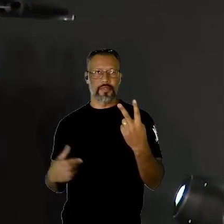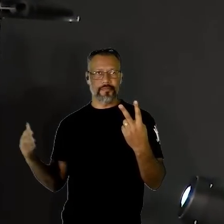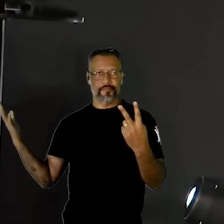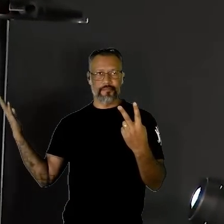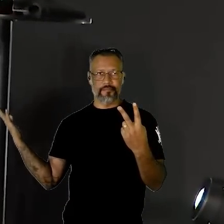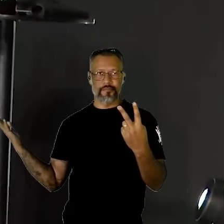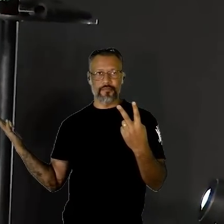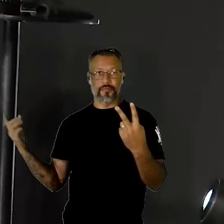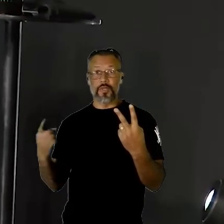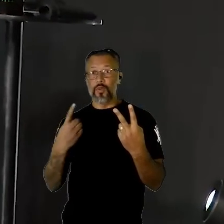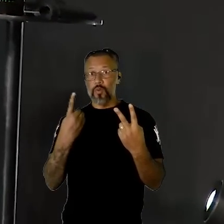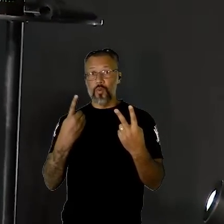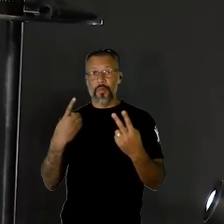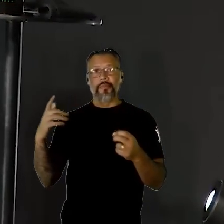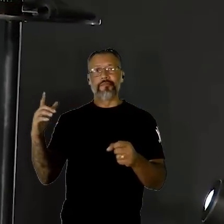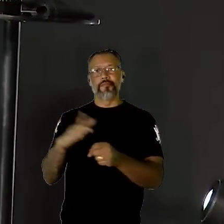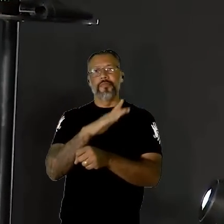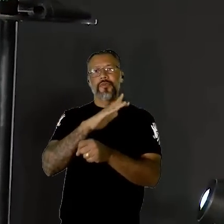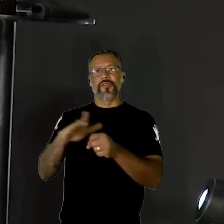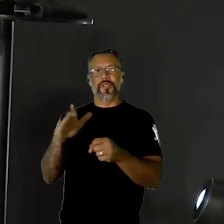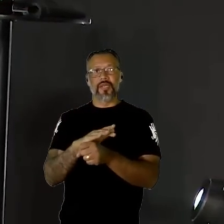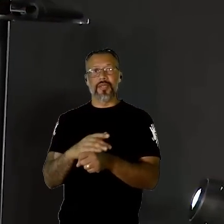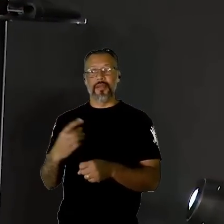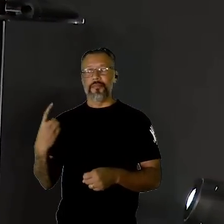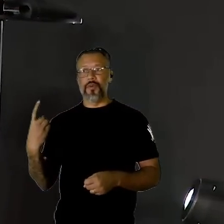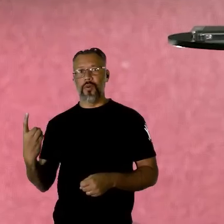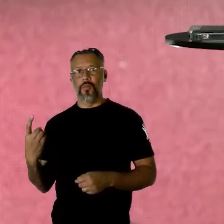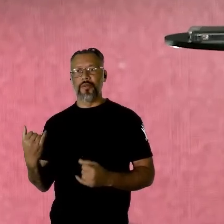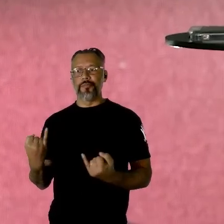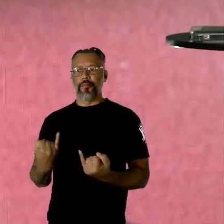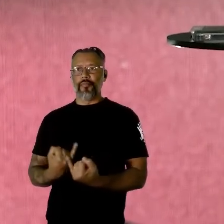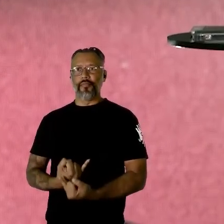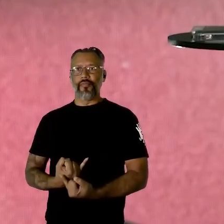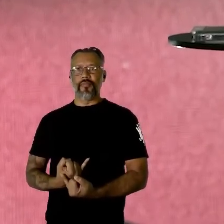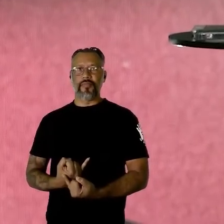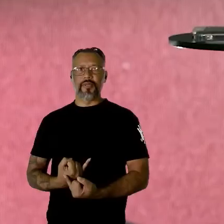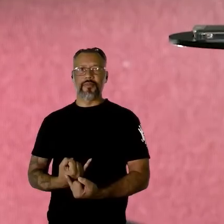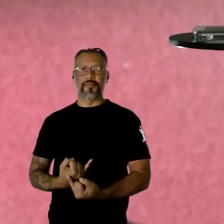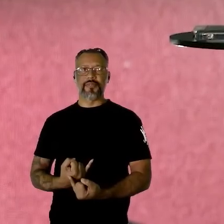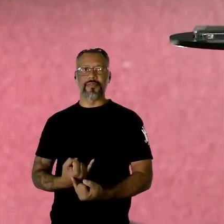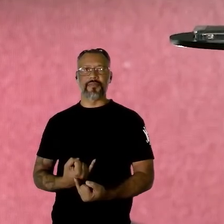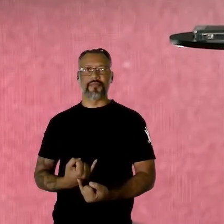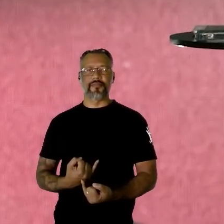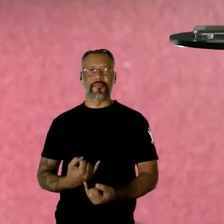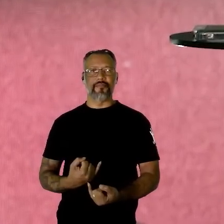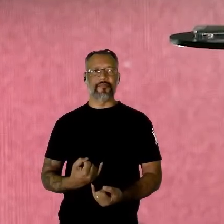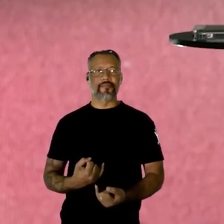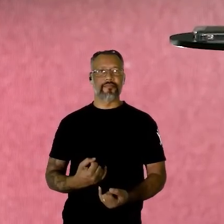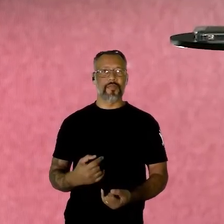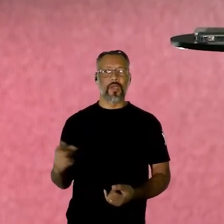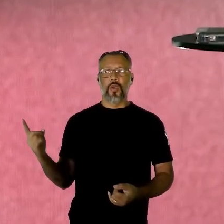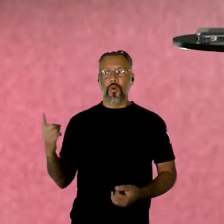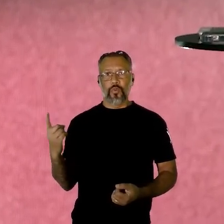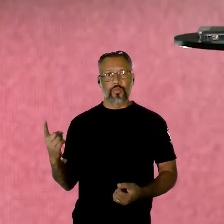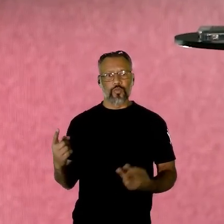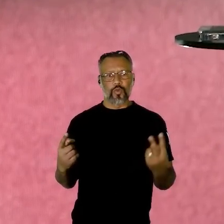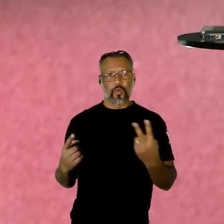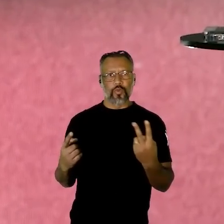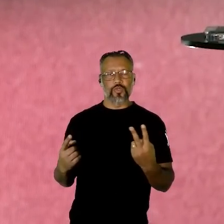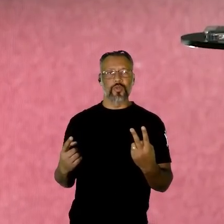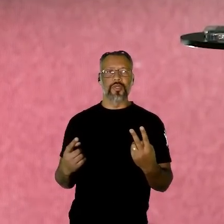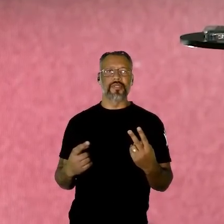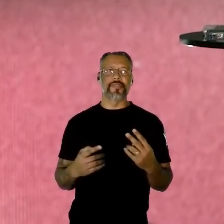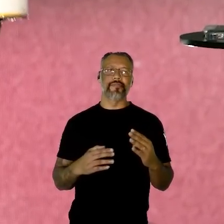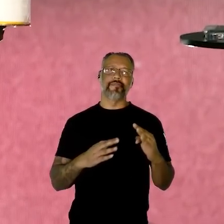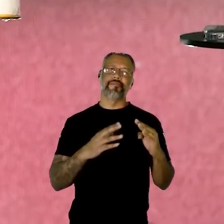uma cheia e uma vazia elas são identificadas um é os dois são templo mas um